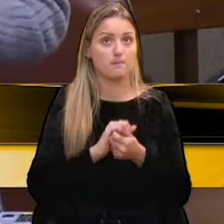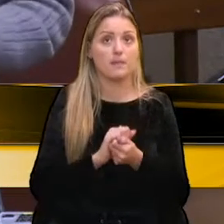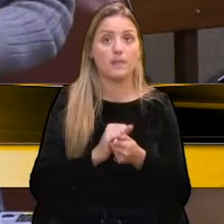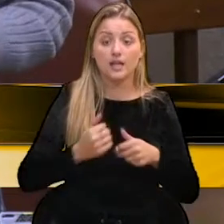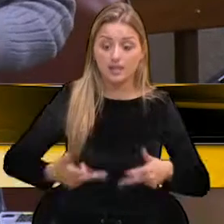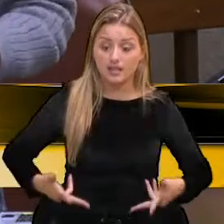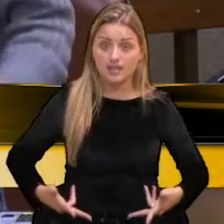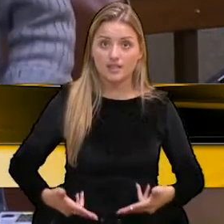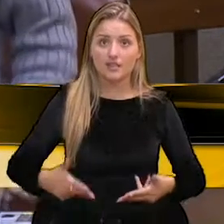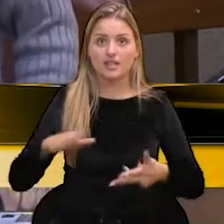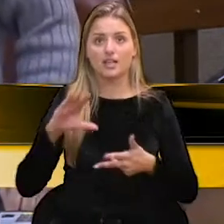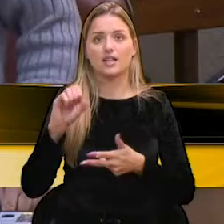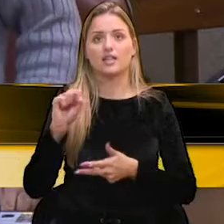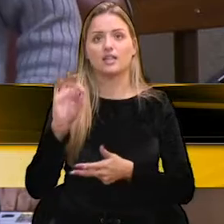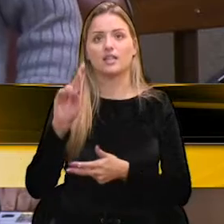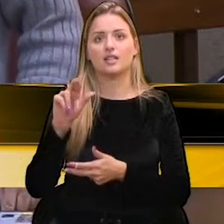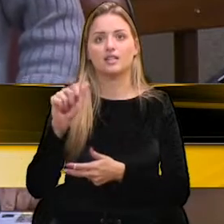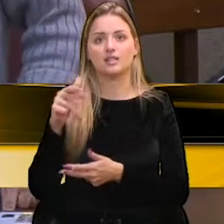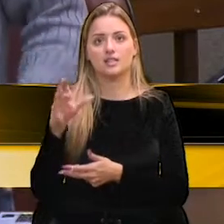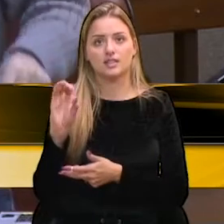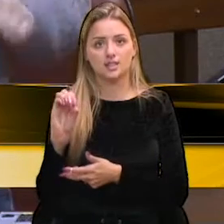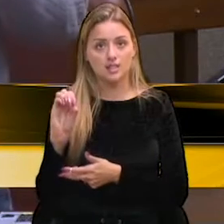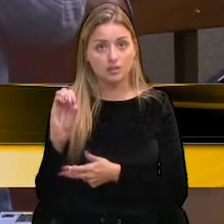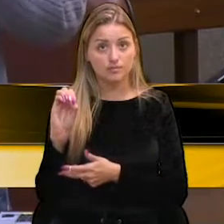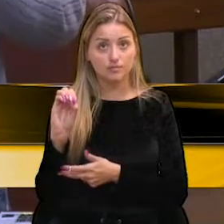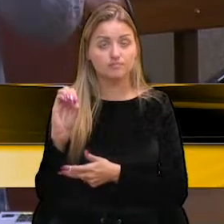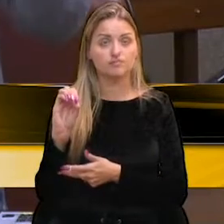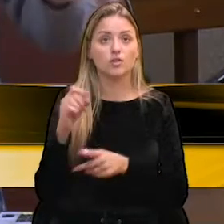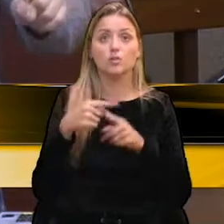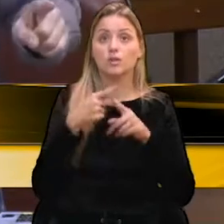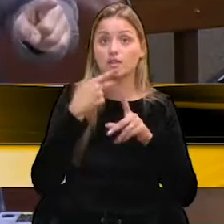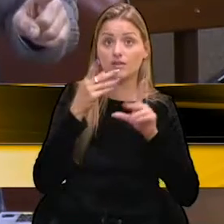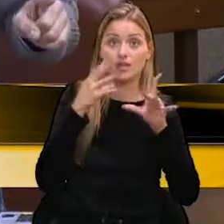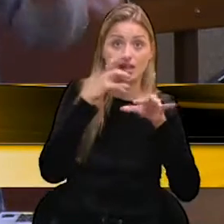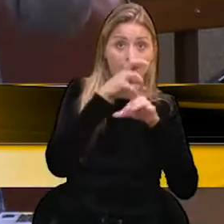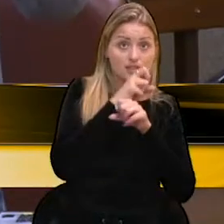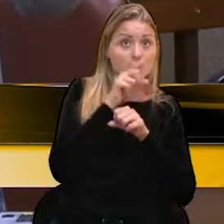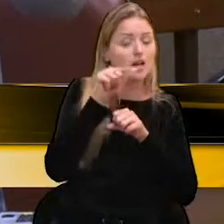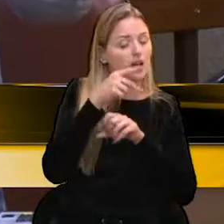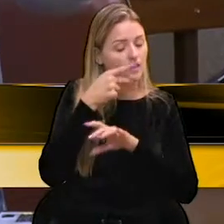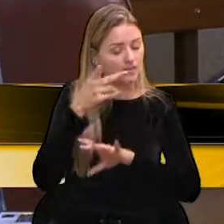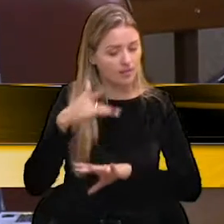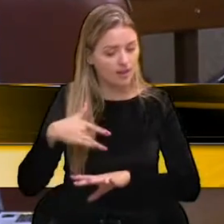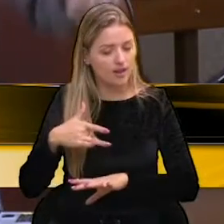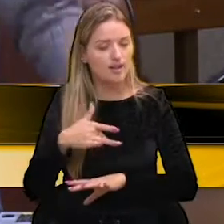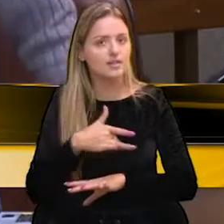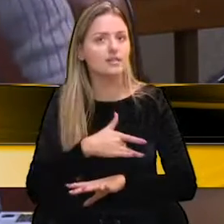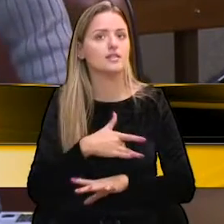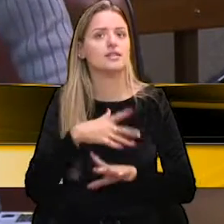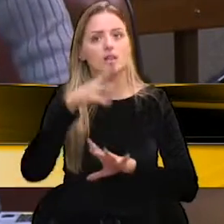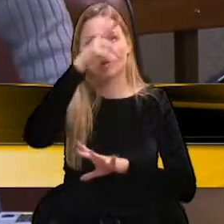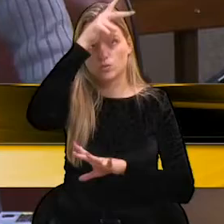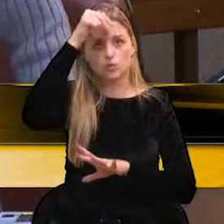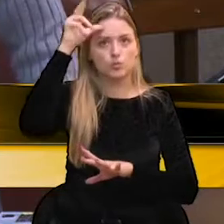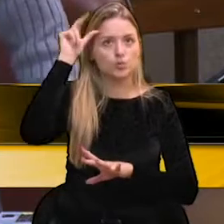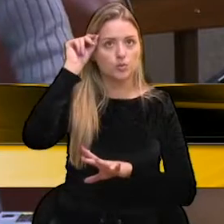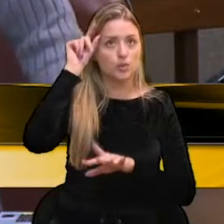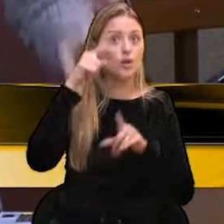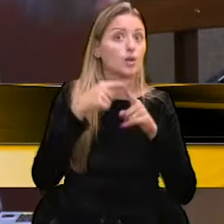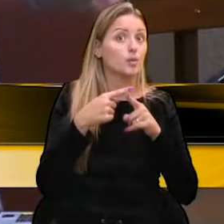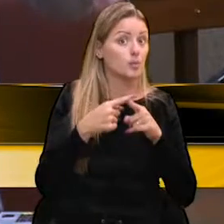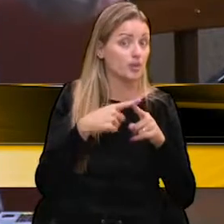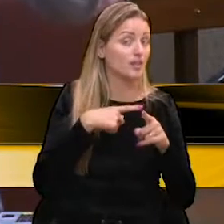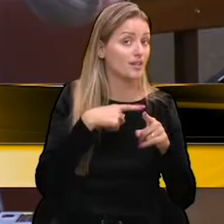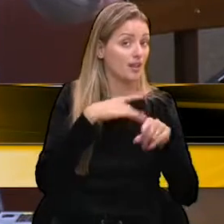das castrações mais especificamente. Porque falar em animais é falar em saúde pública, porque eles são transmissores e receptores de